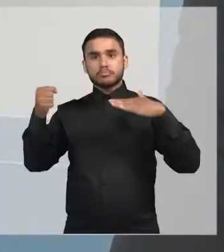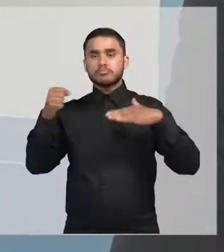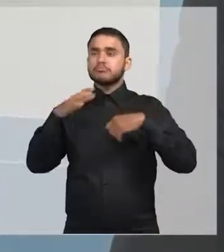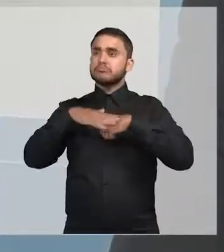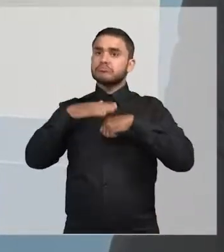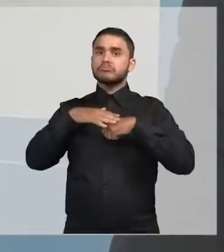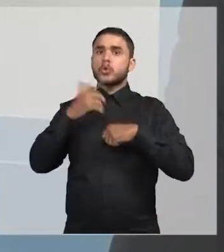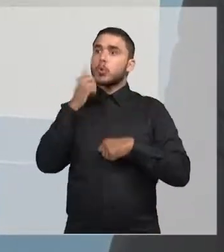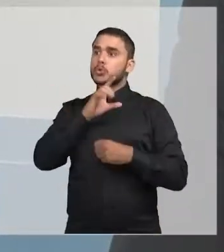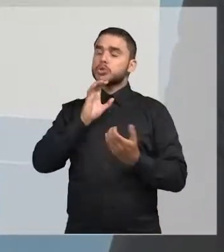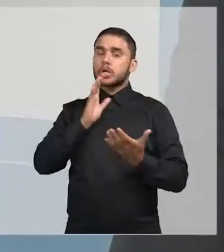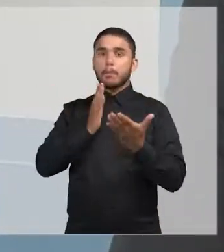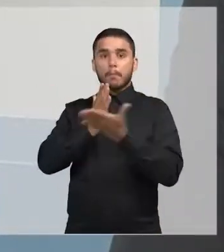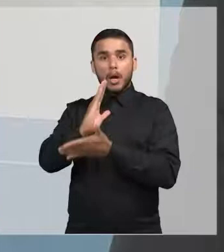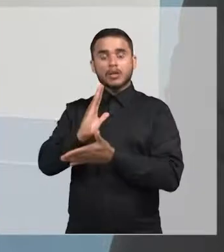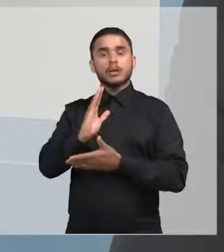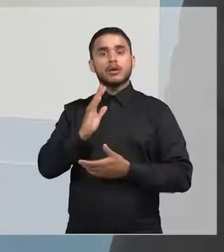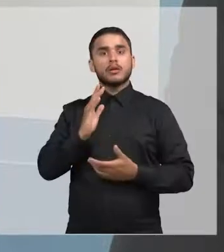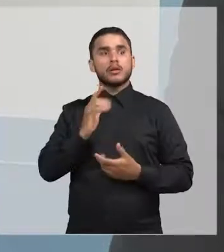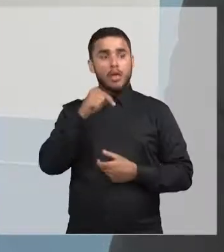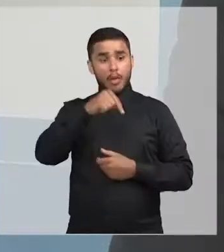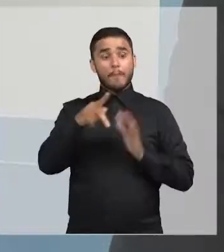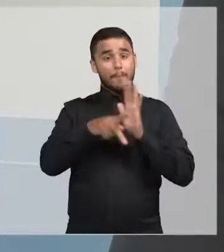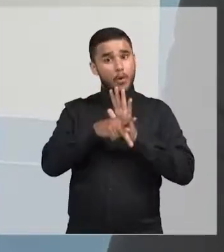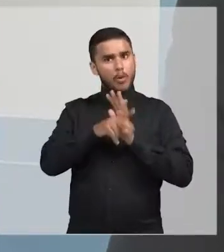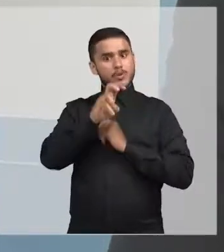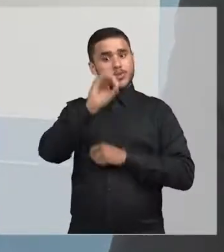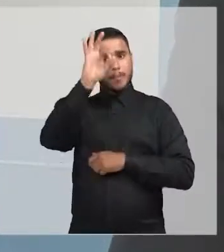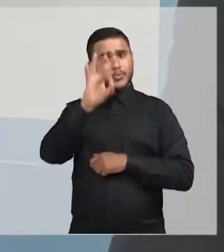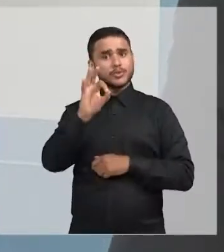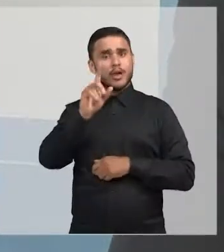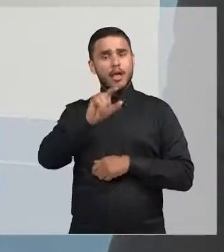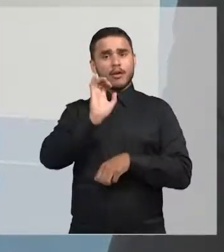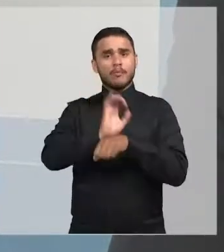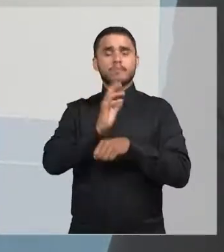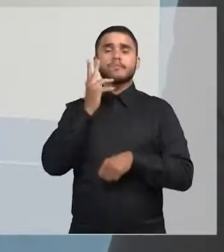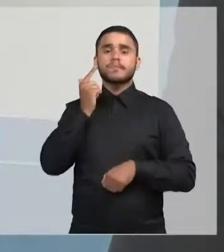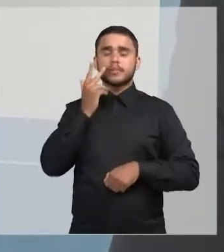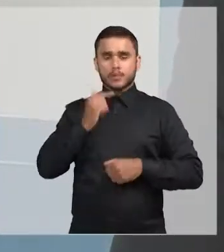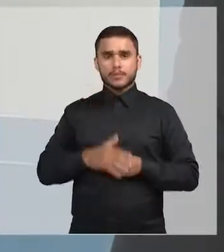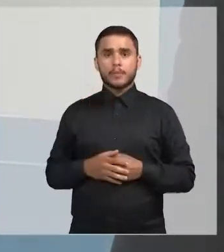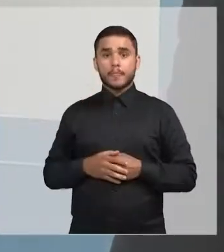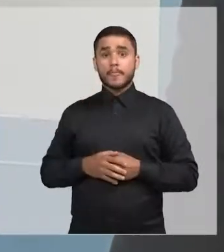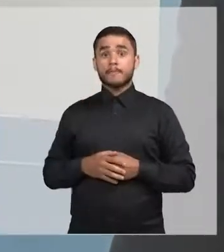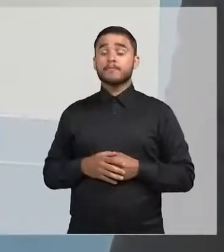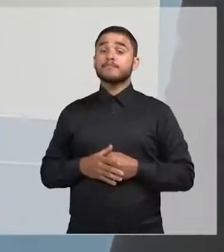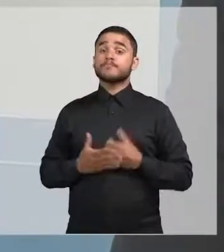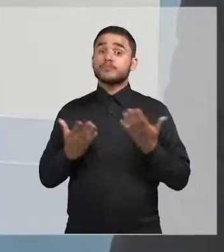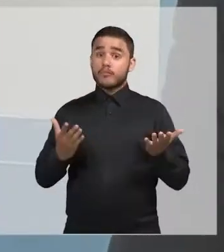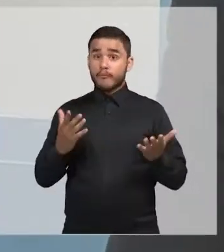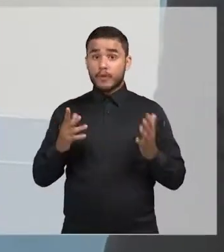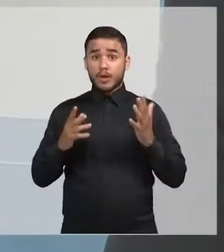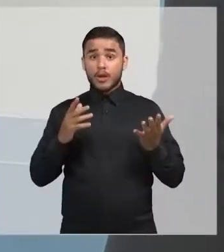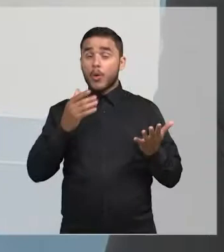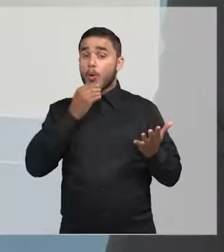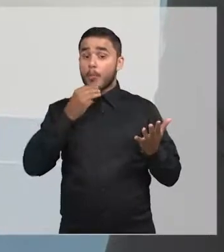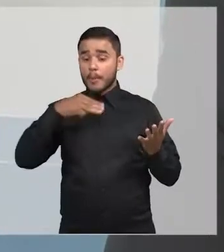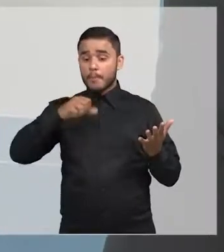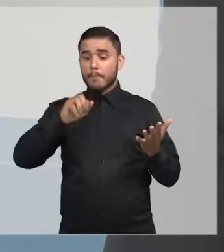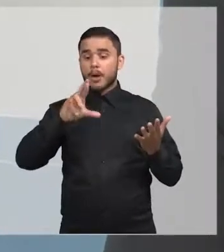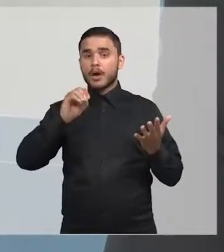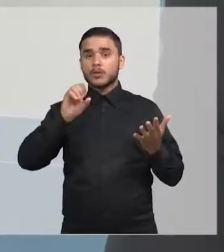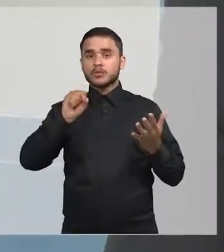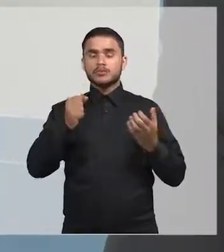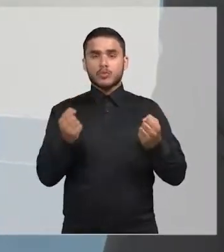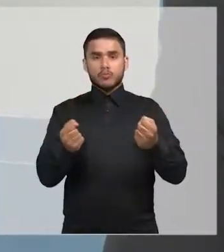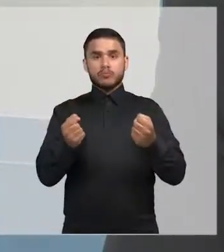lá, no ITA, e o Marcos Coelho saiu do ITA, foi para a Força Aérea Brasileira, virou piloto de